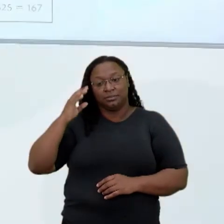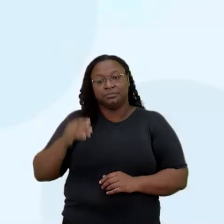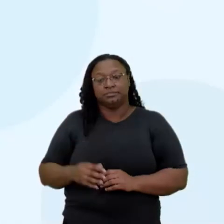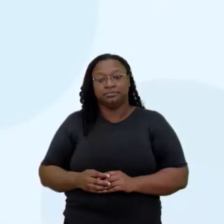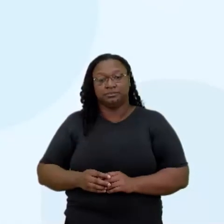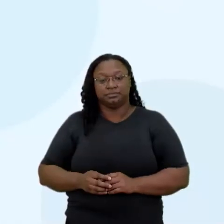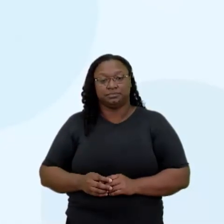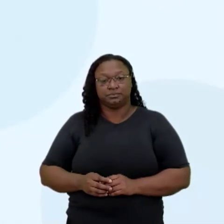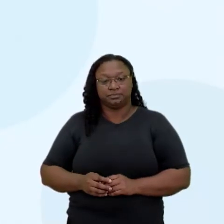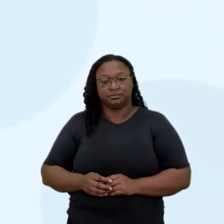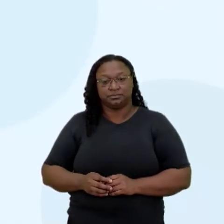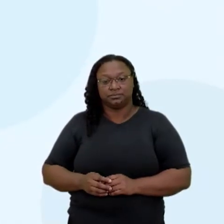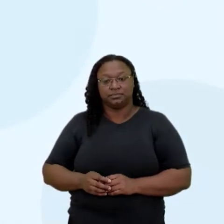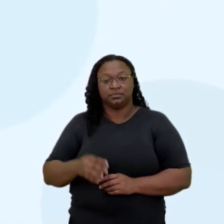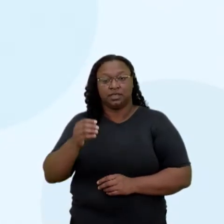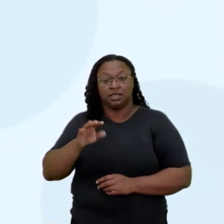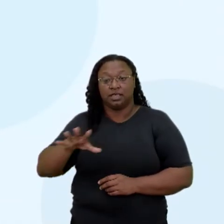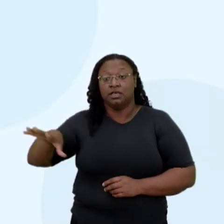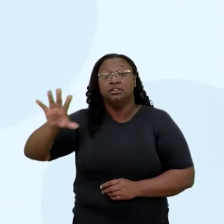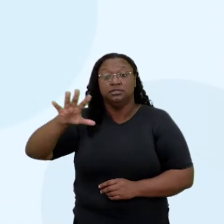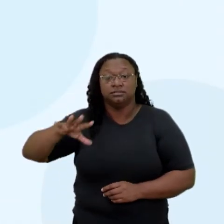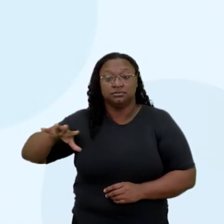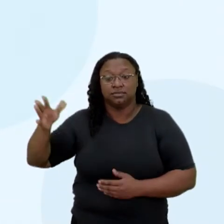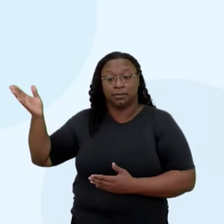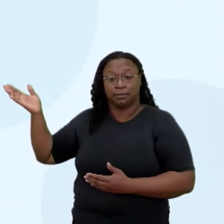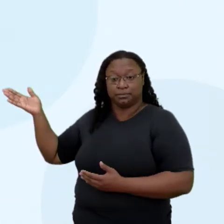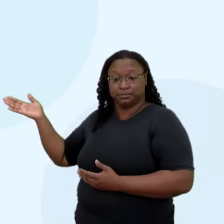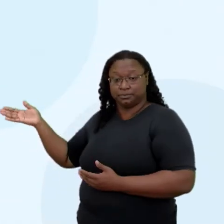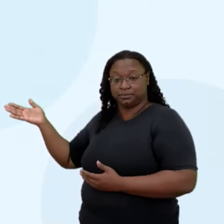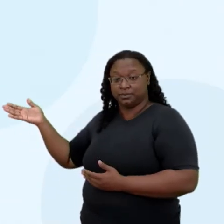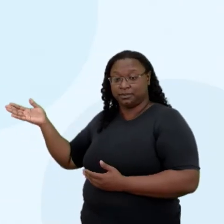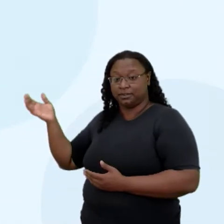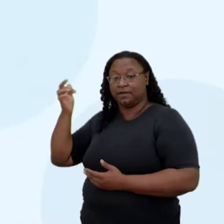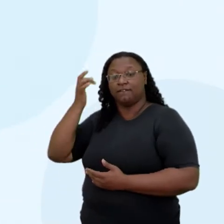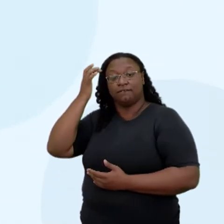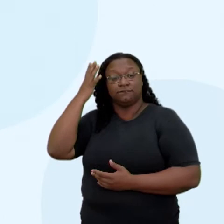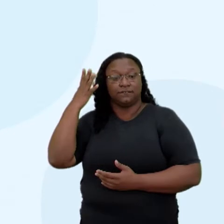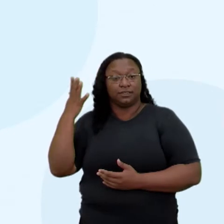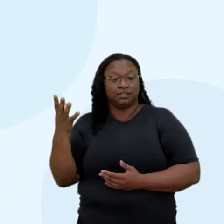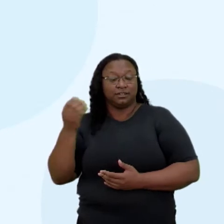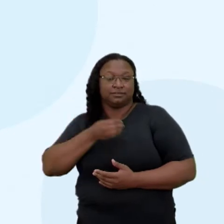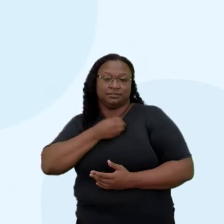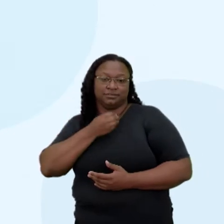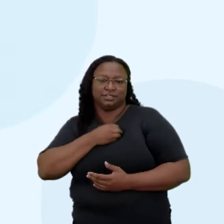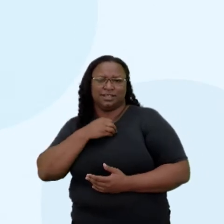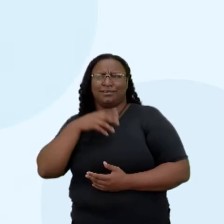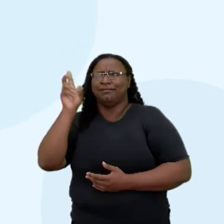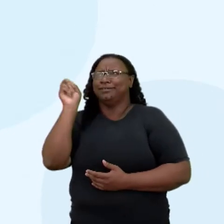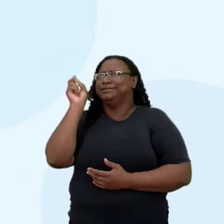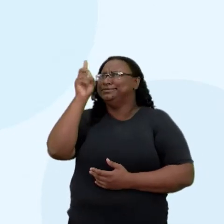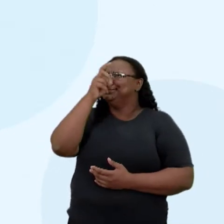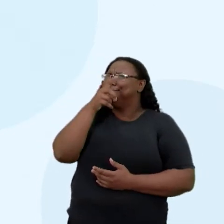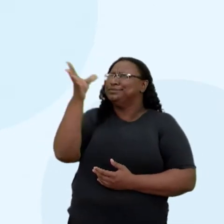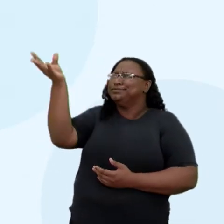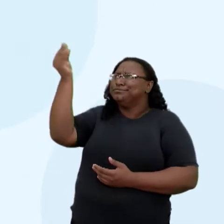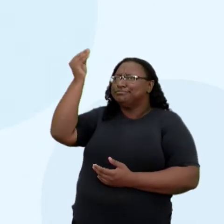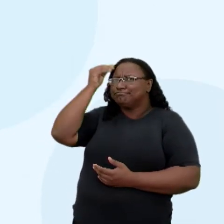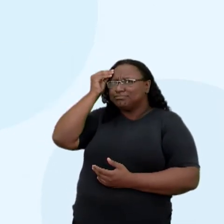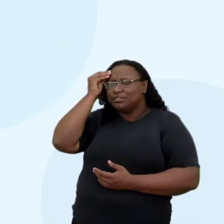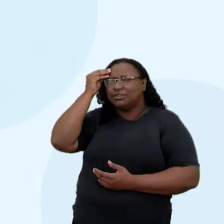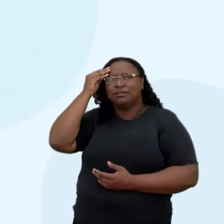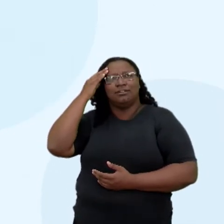eles são facilitadores, eles não são dificultadores. Ah, mas é difícil guardar, é difícil decorar, tá? Bom, em